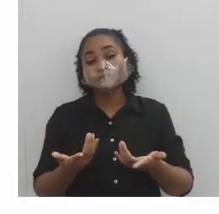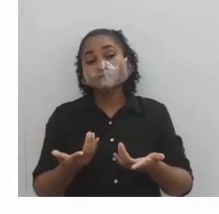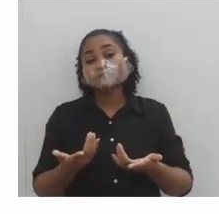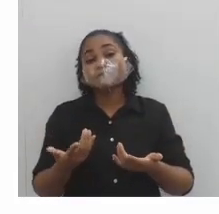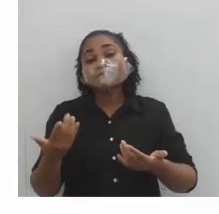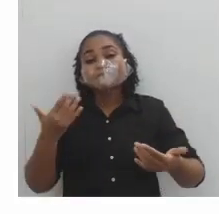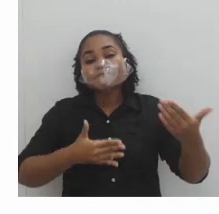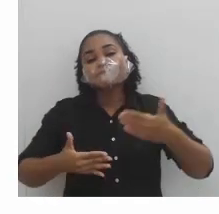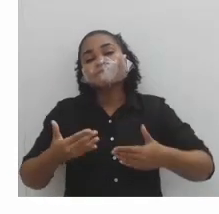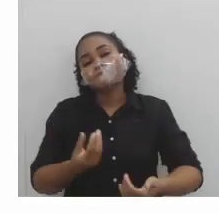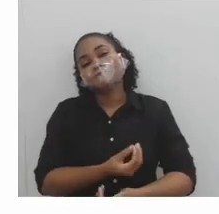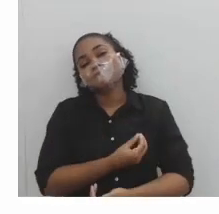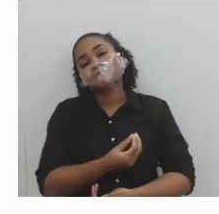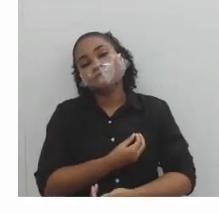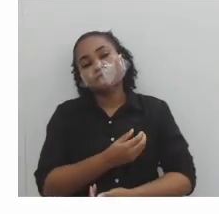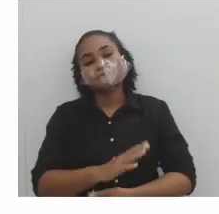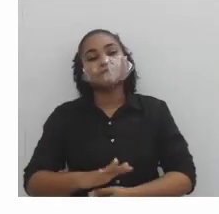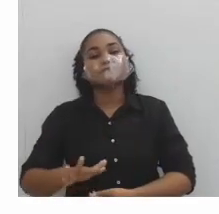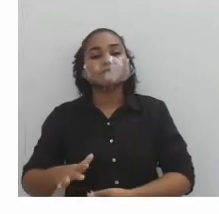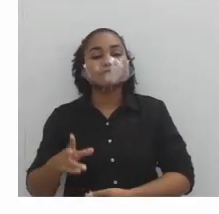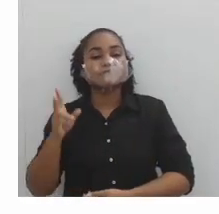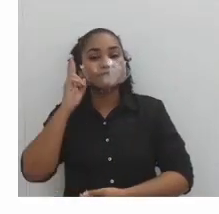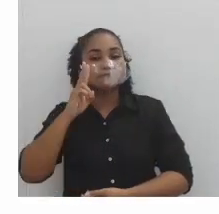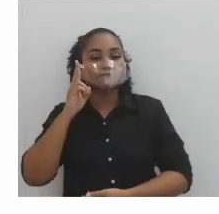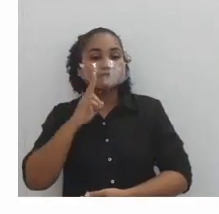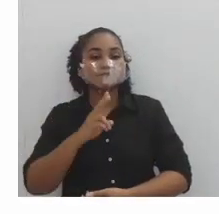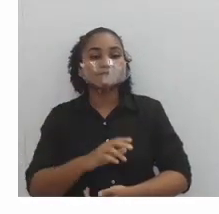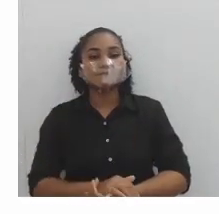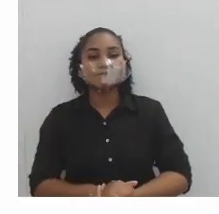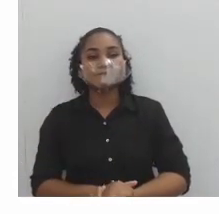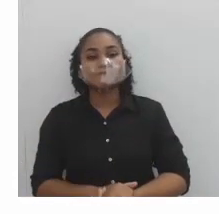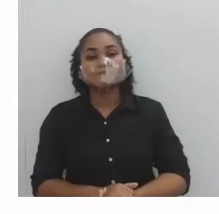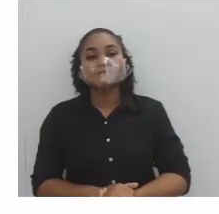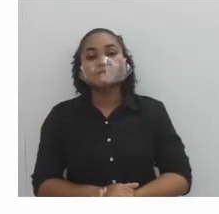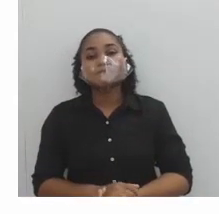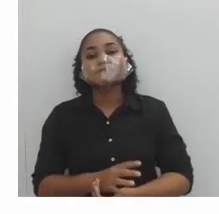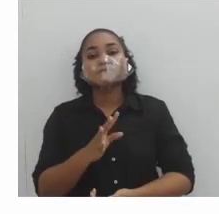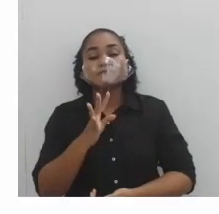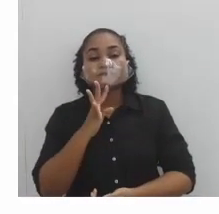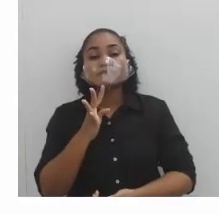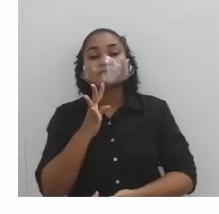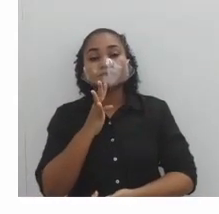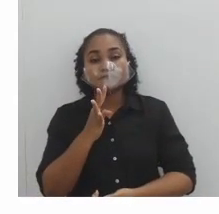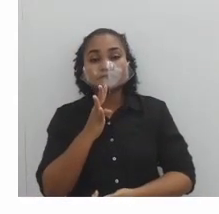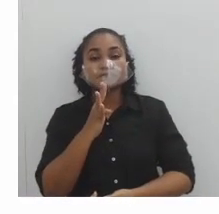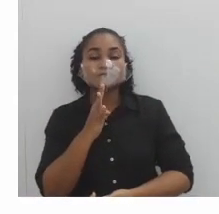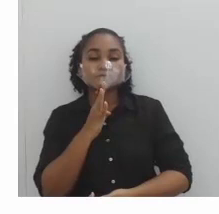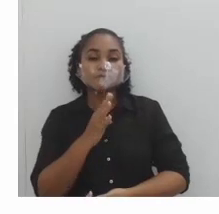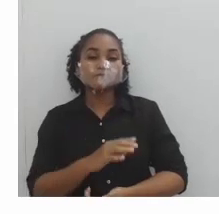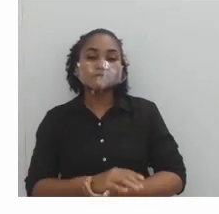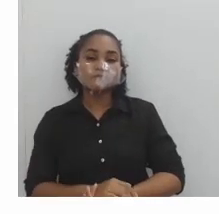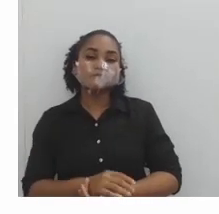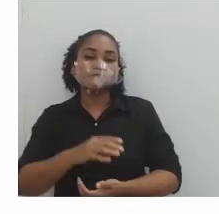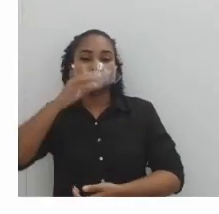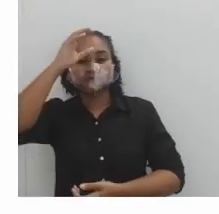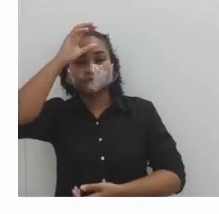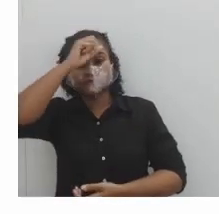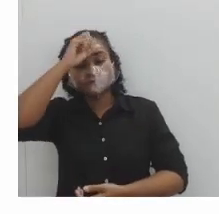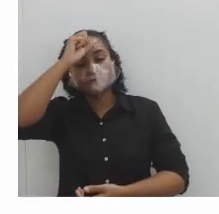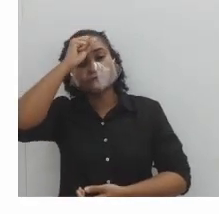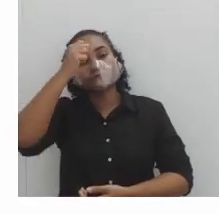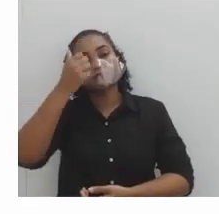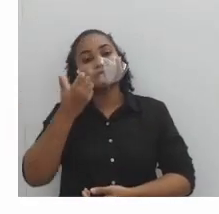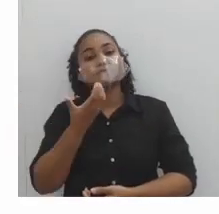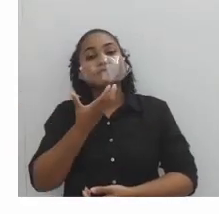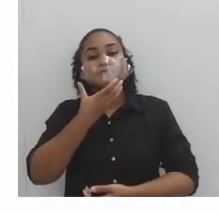que fez parte da minha infância, da minha história, que eu conheci e aprendi com meu